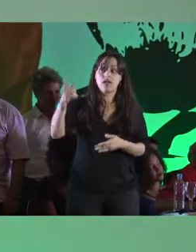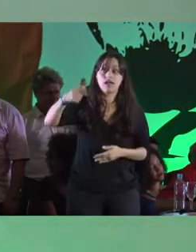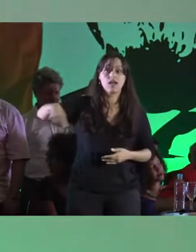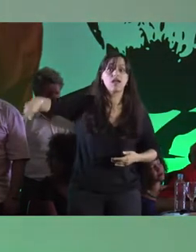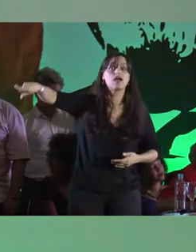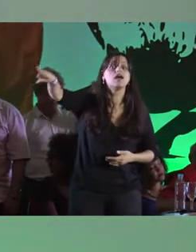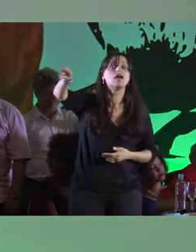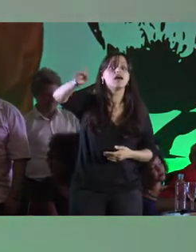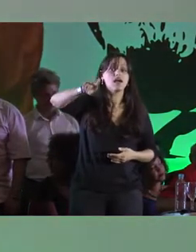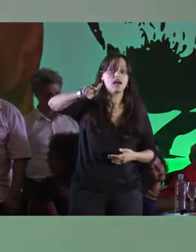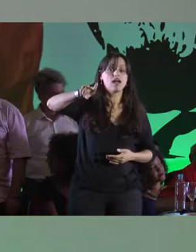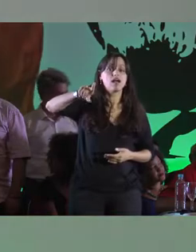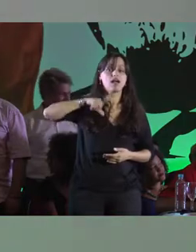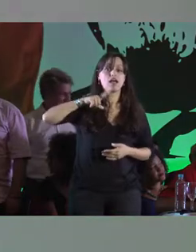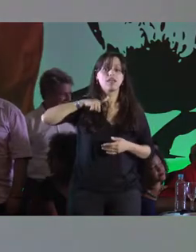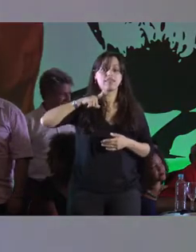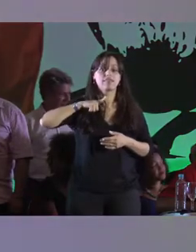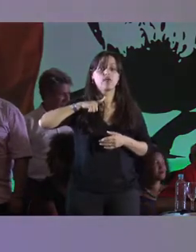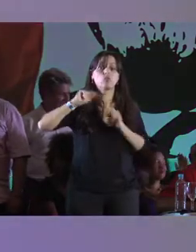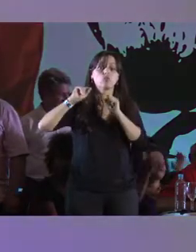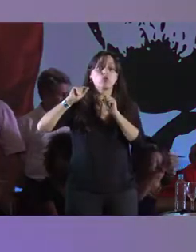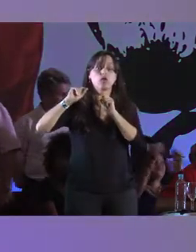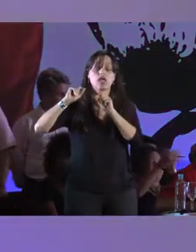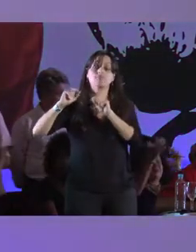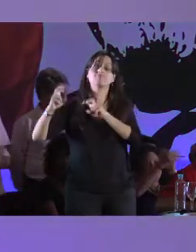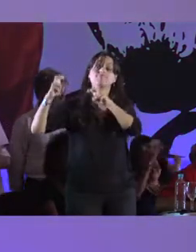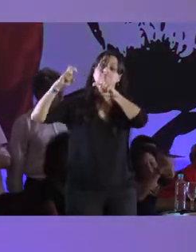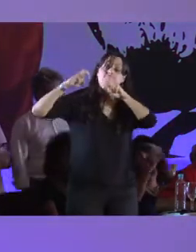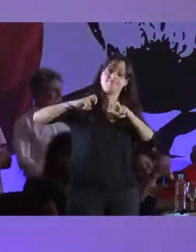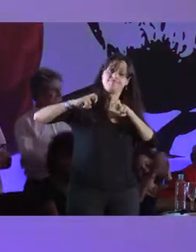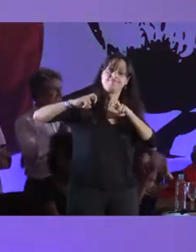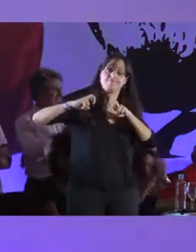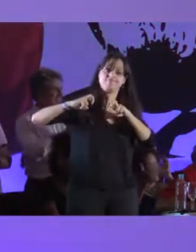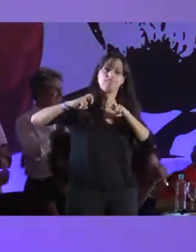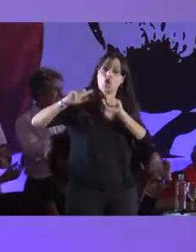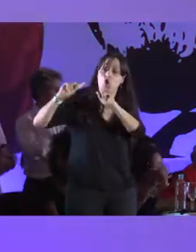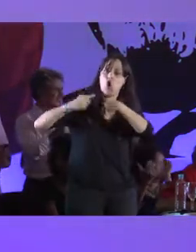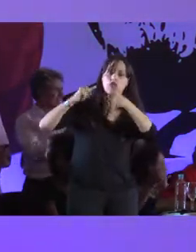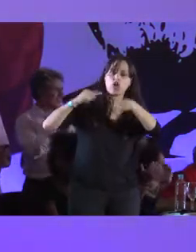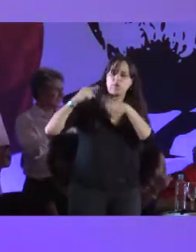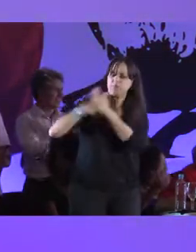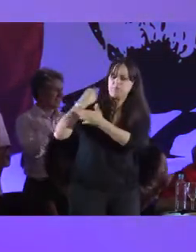são analfabetos políticos. Todos eles.